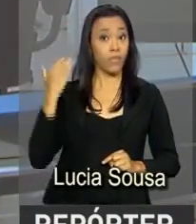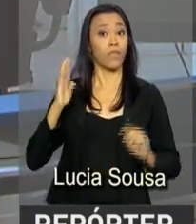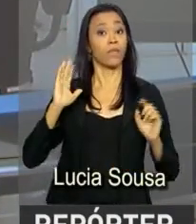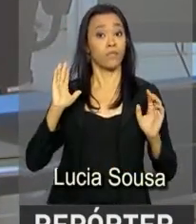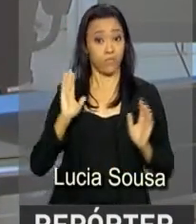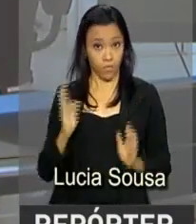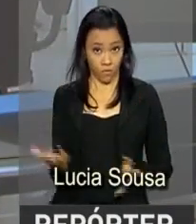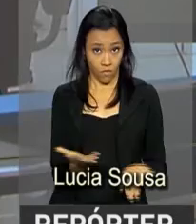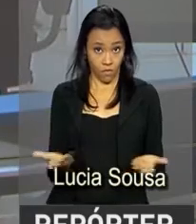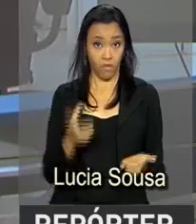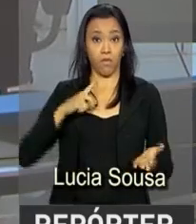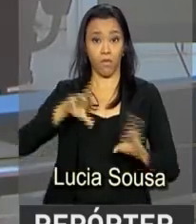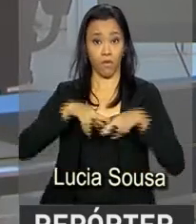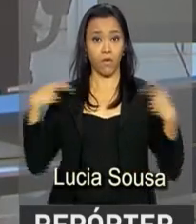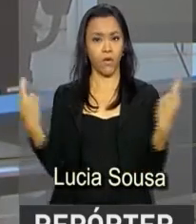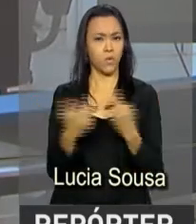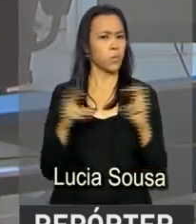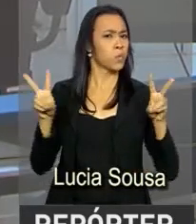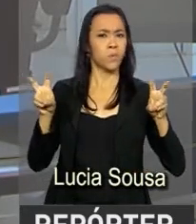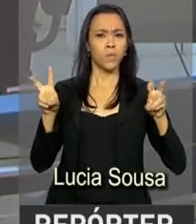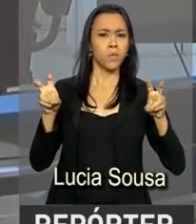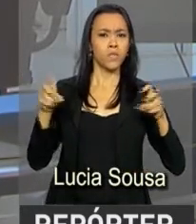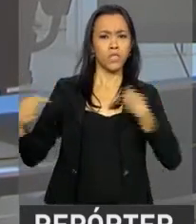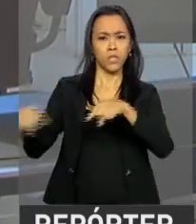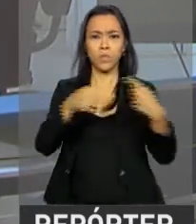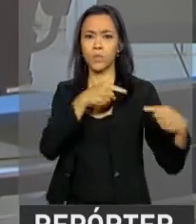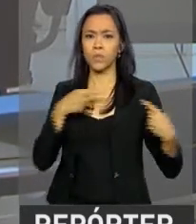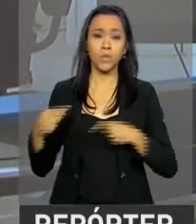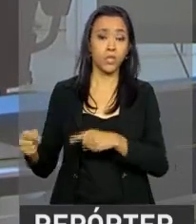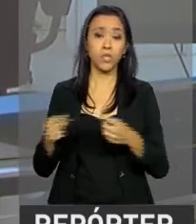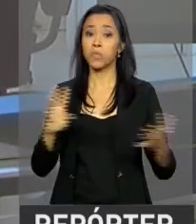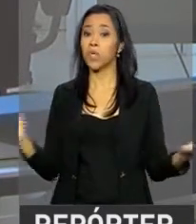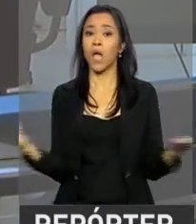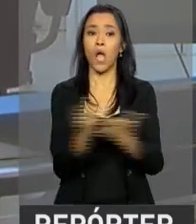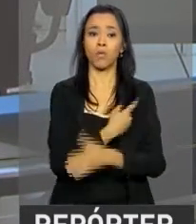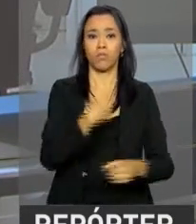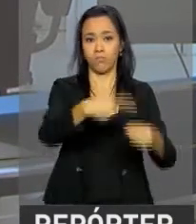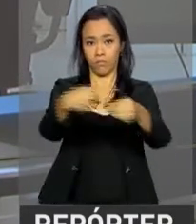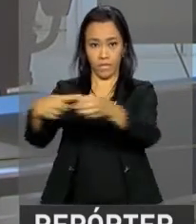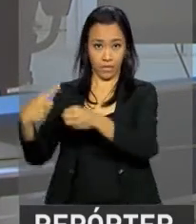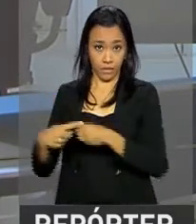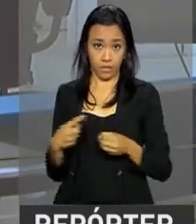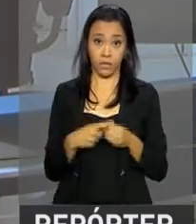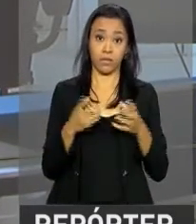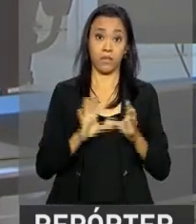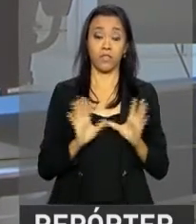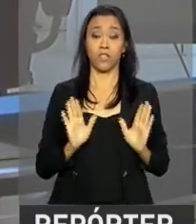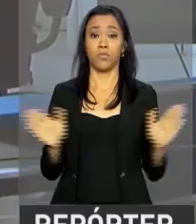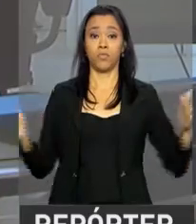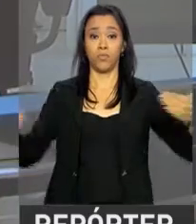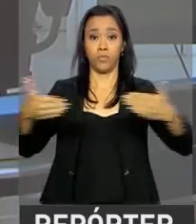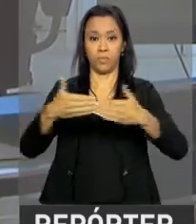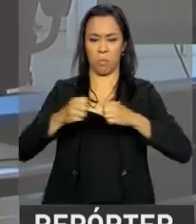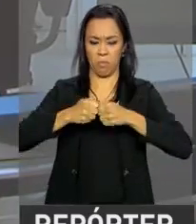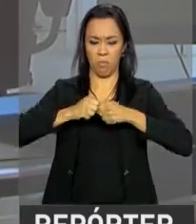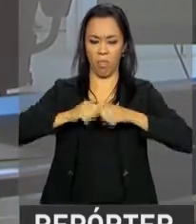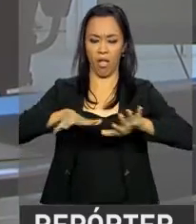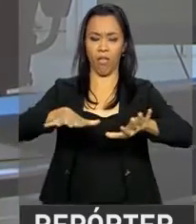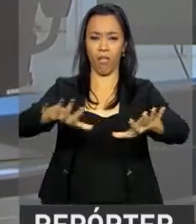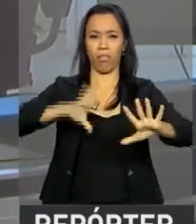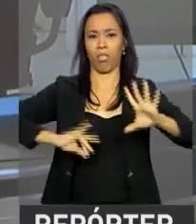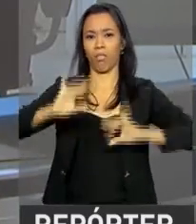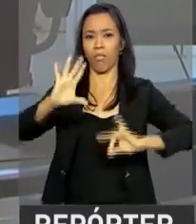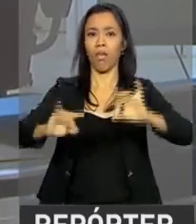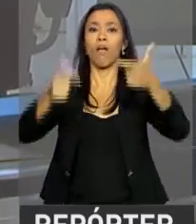hoje com ministros para discutir a situação das cidades atingidas pelo rompimento da barragem de fundão em minas gerais